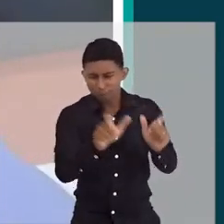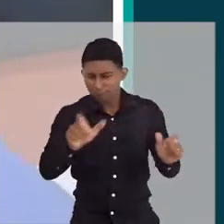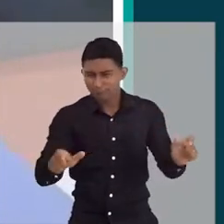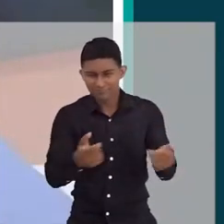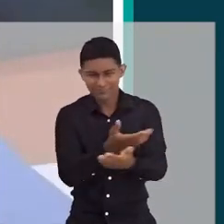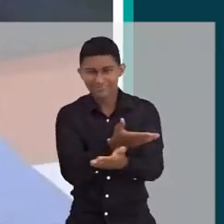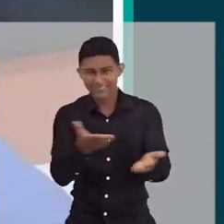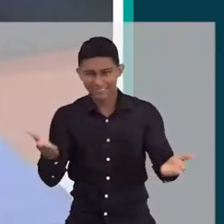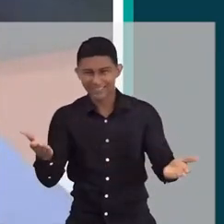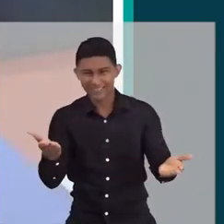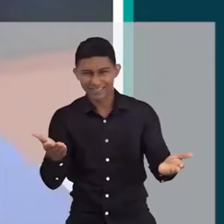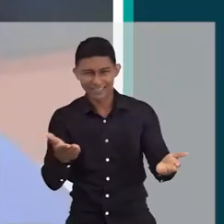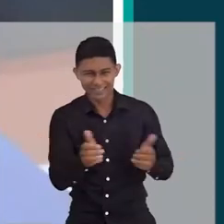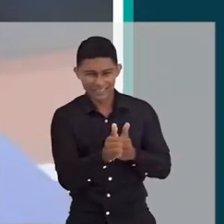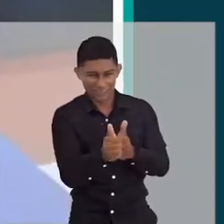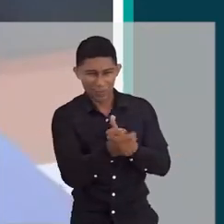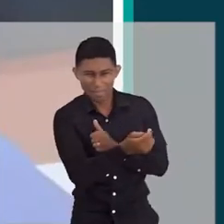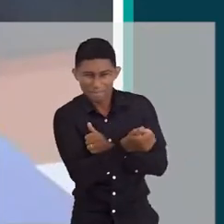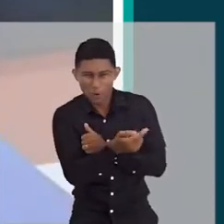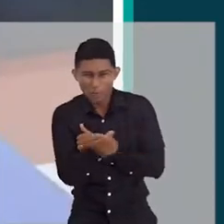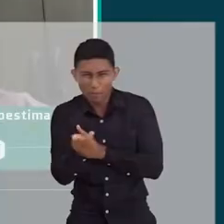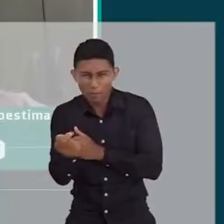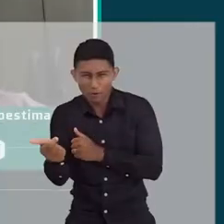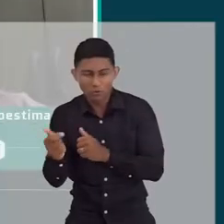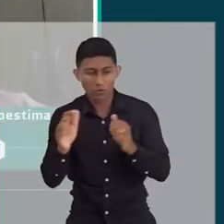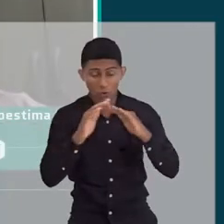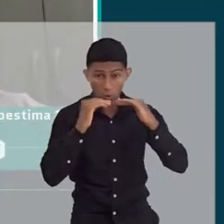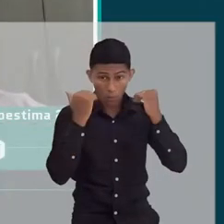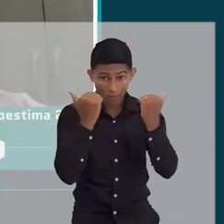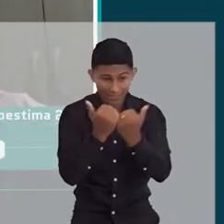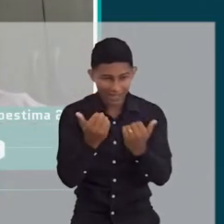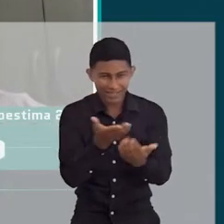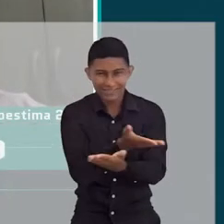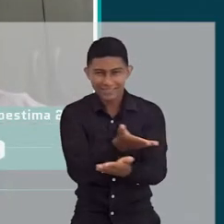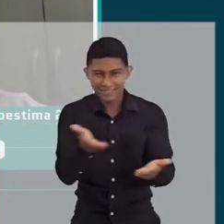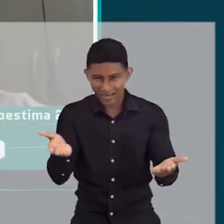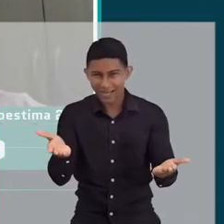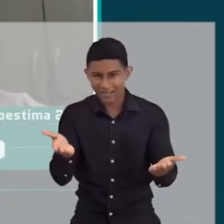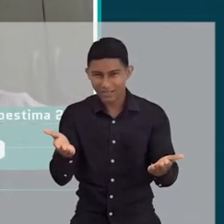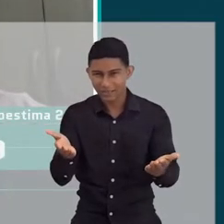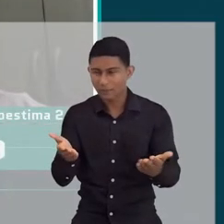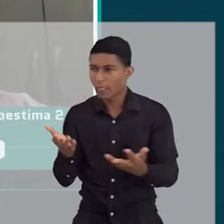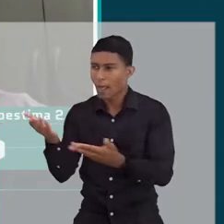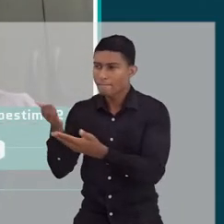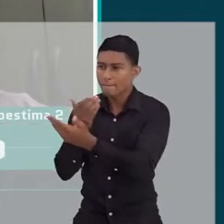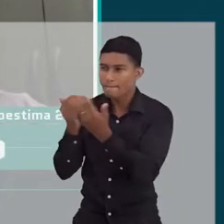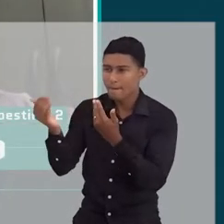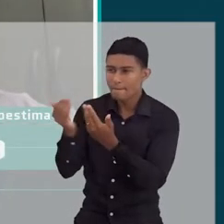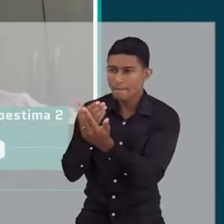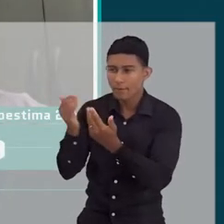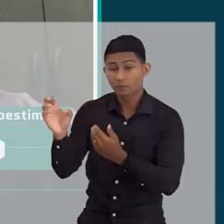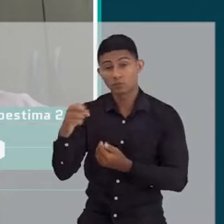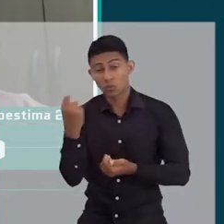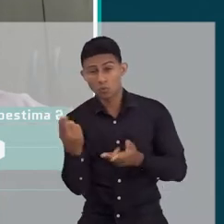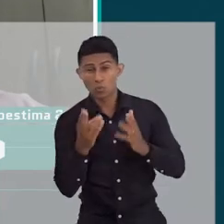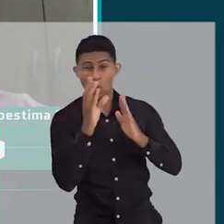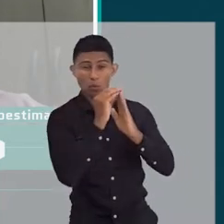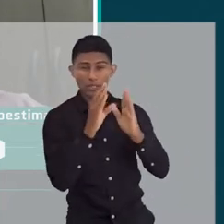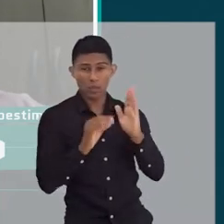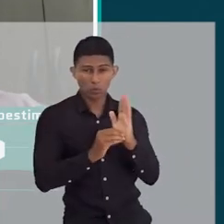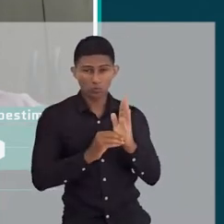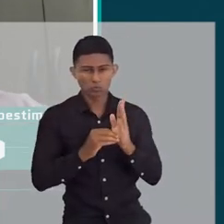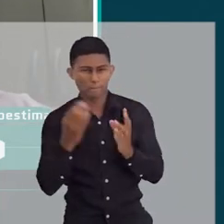influenciadores menores. É o engajamento da comunidade, ou a quantidade de conteúdos produzidos, porque